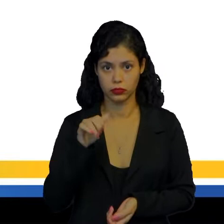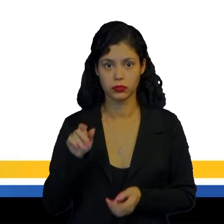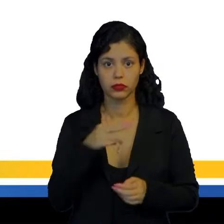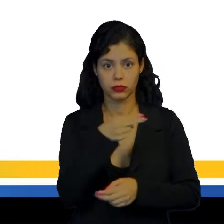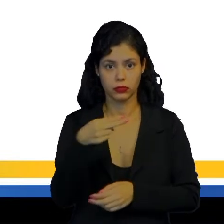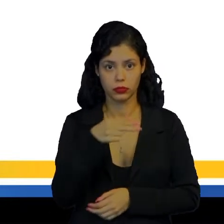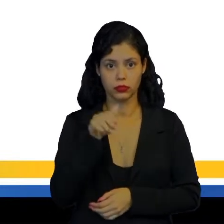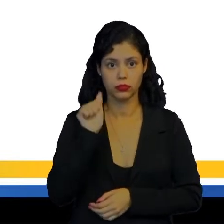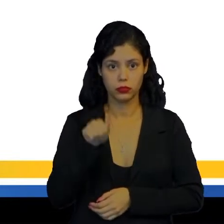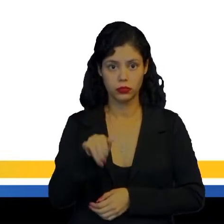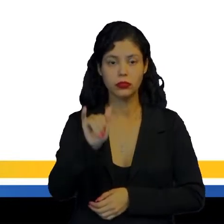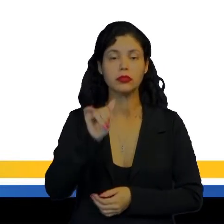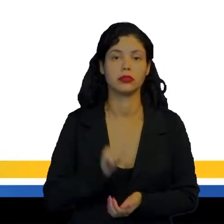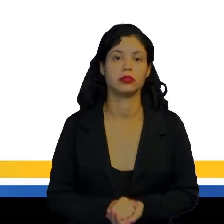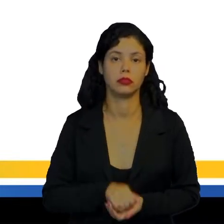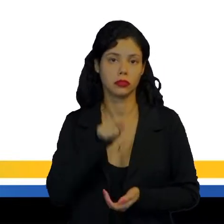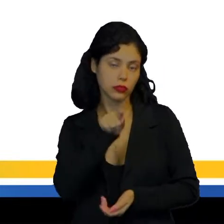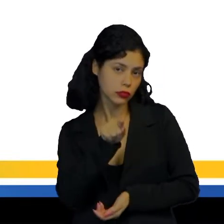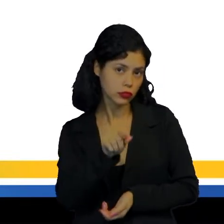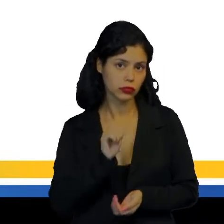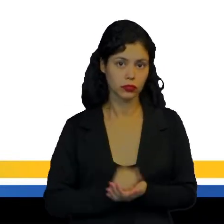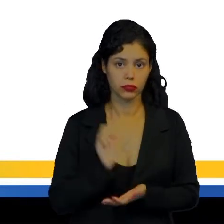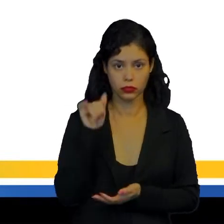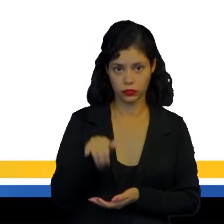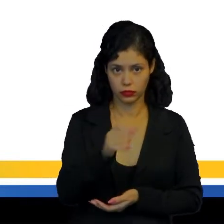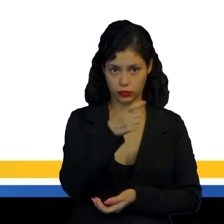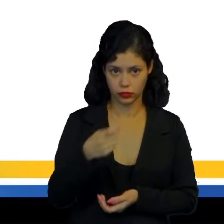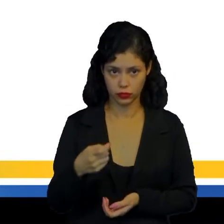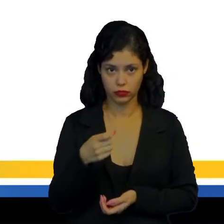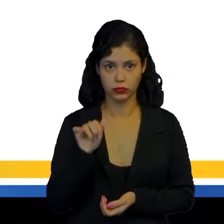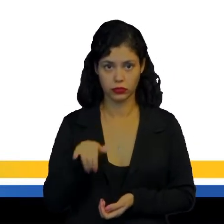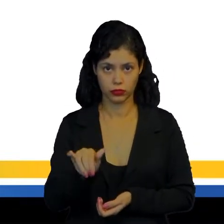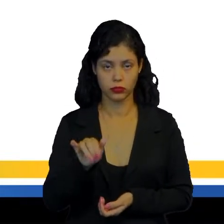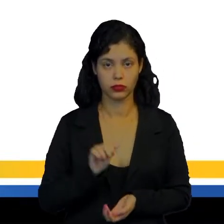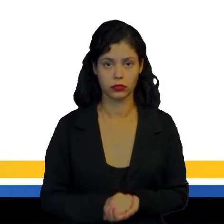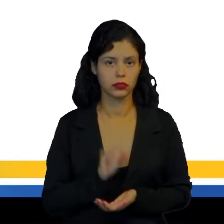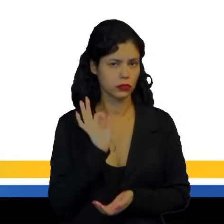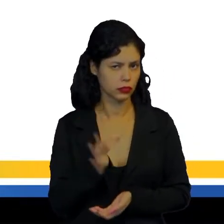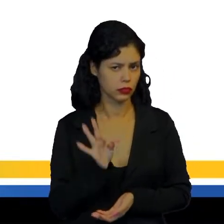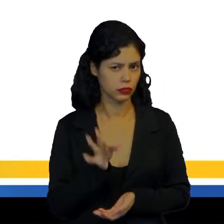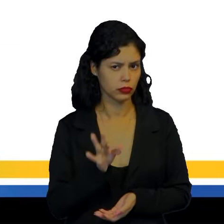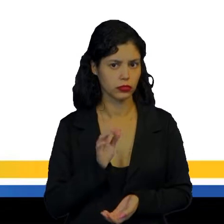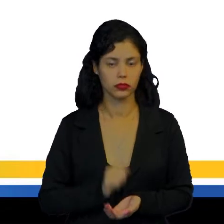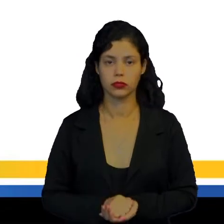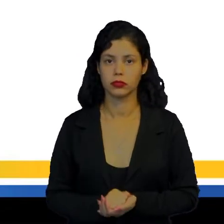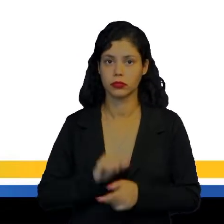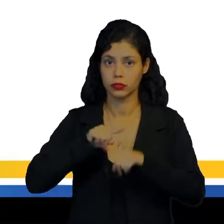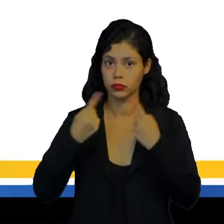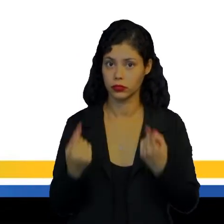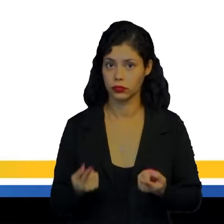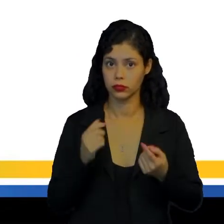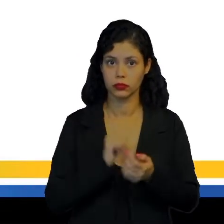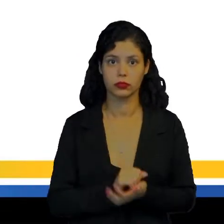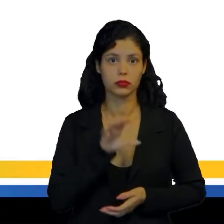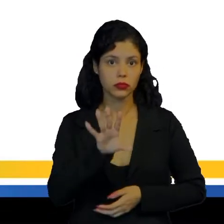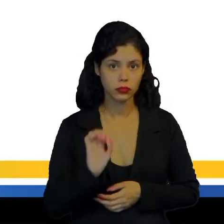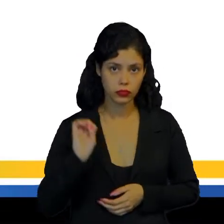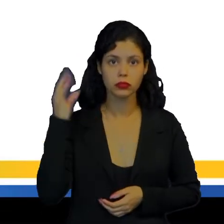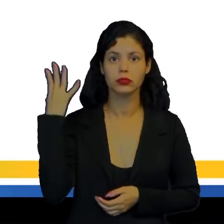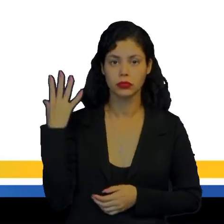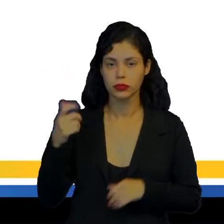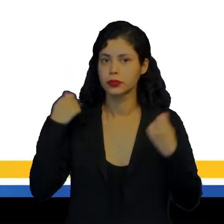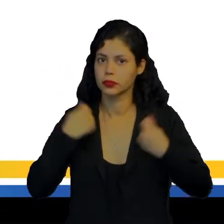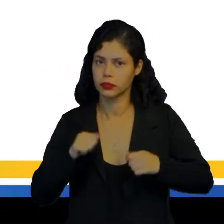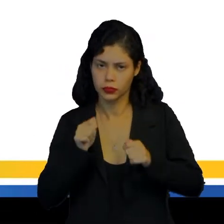Y. Então, o X é igual a Y, certo? Mas para ser isso, nós temos